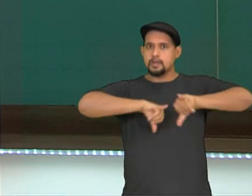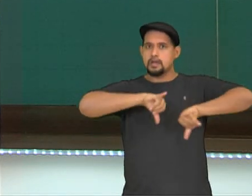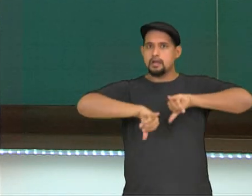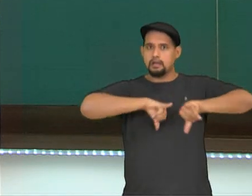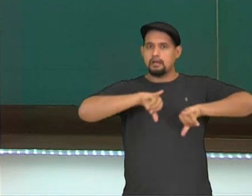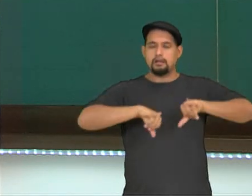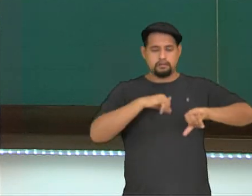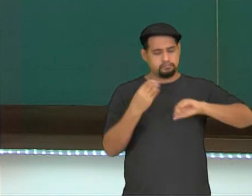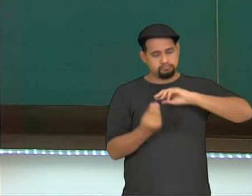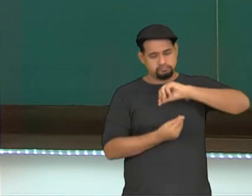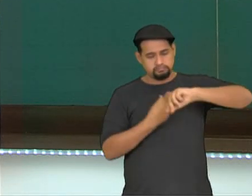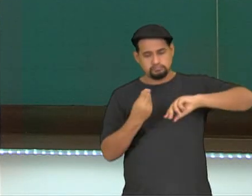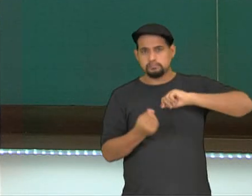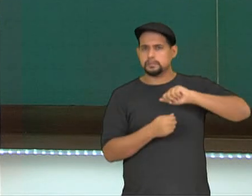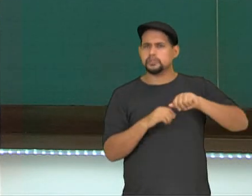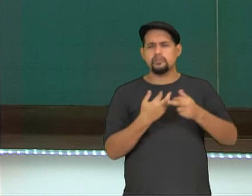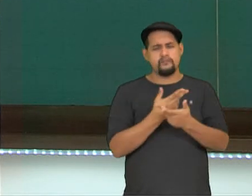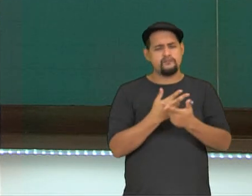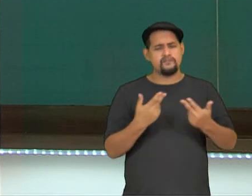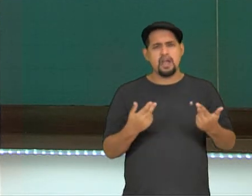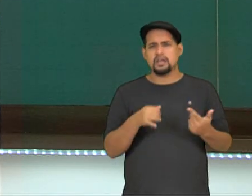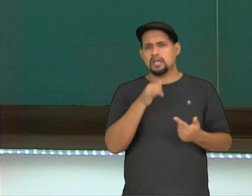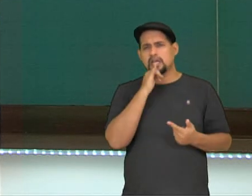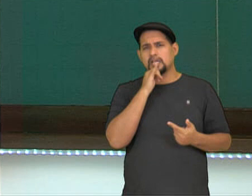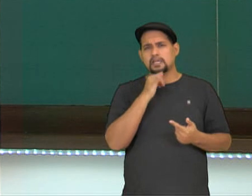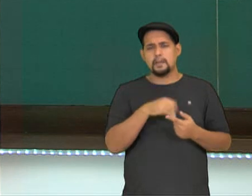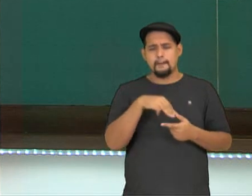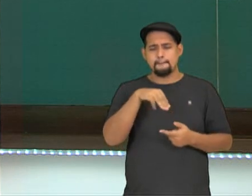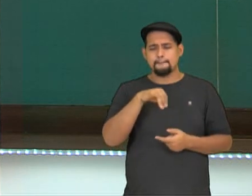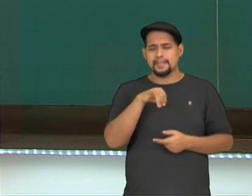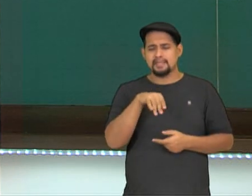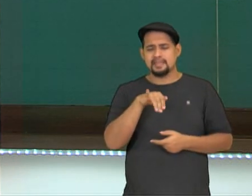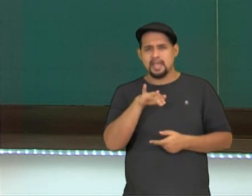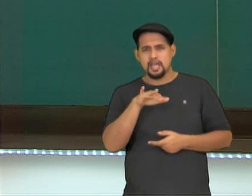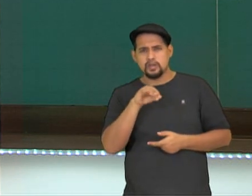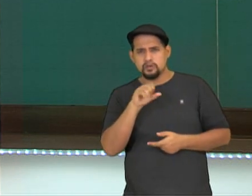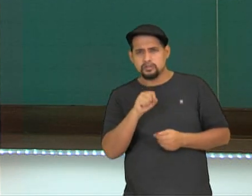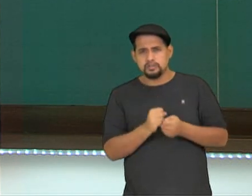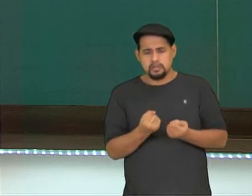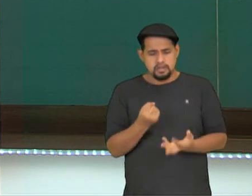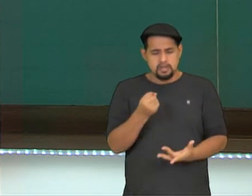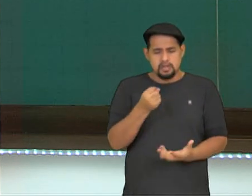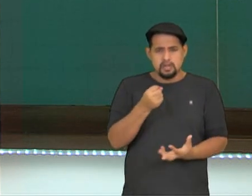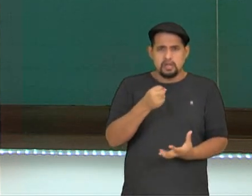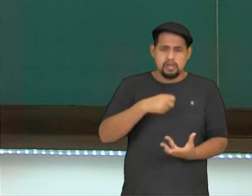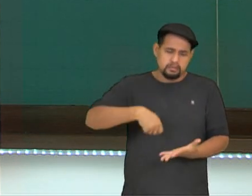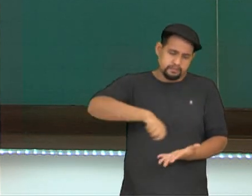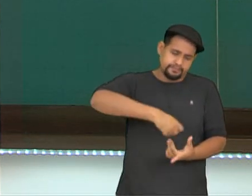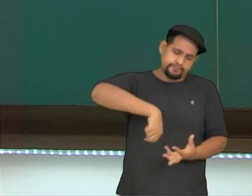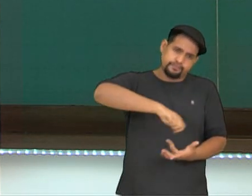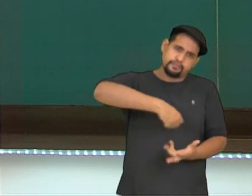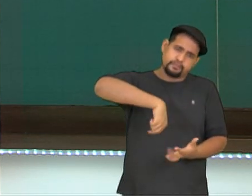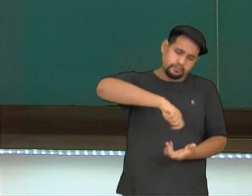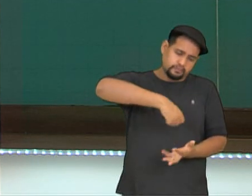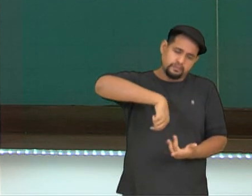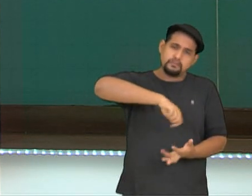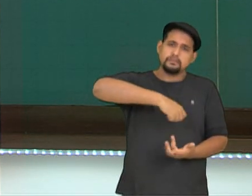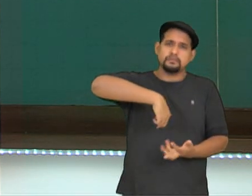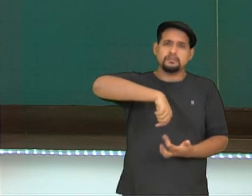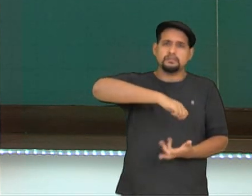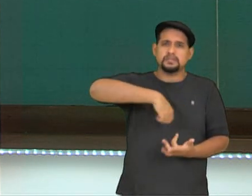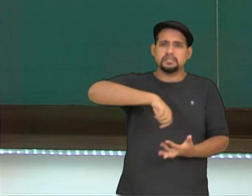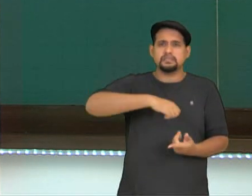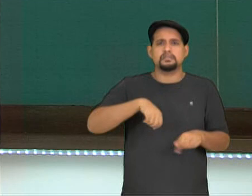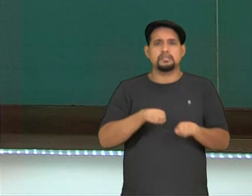cor sintética. Eles pegaram vários minerais, fizeram aquecimento dos minerais e conseguiram esse próprio azul que eles tanto